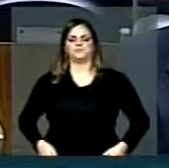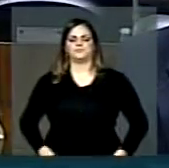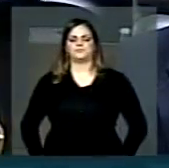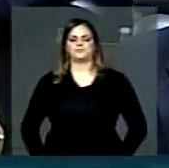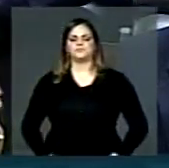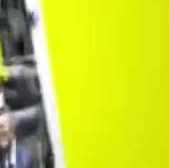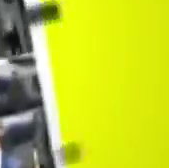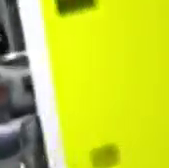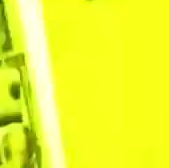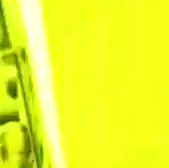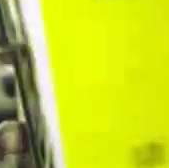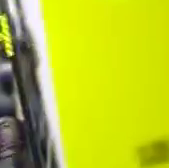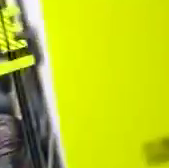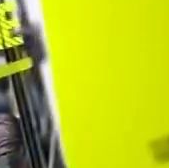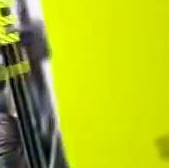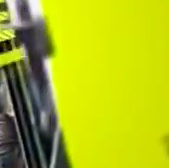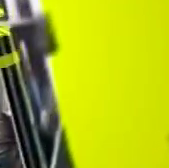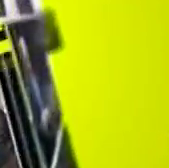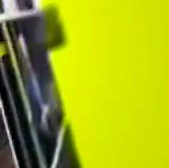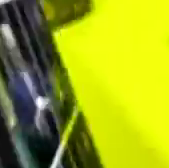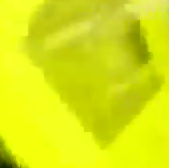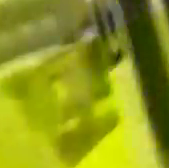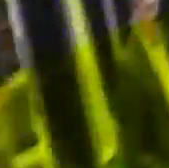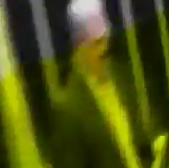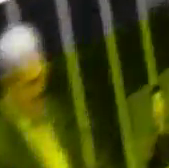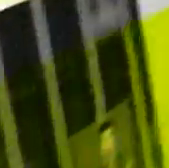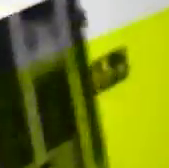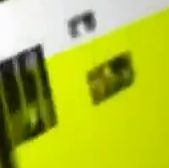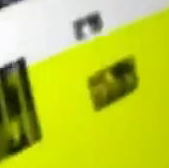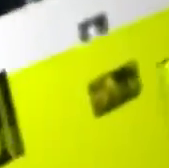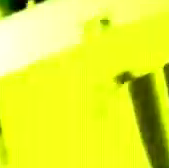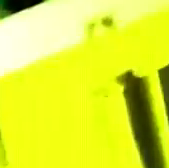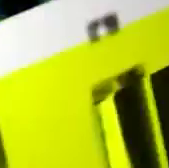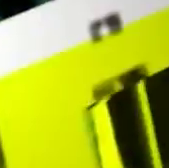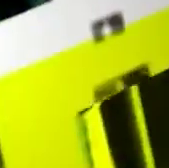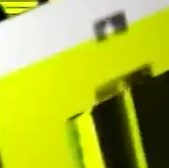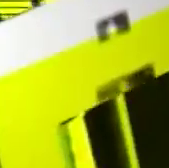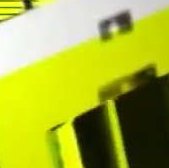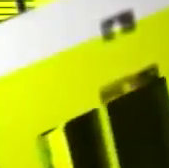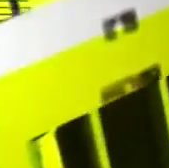nesse momento. Que não que sejam menos importantes.